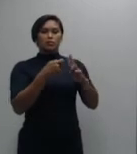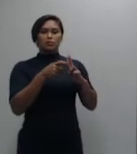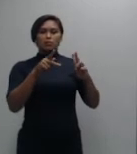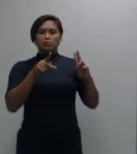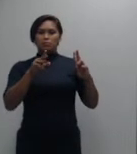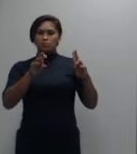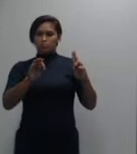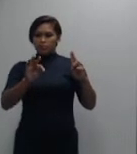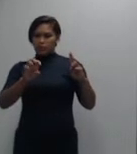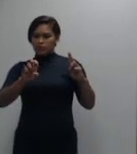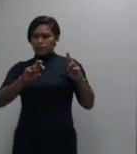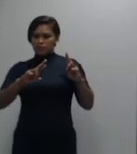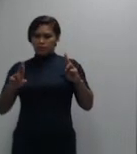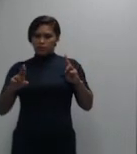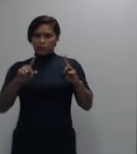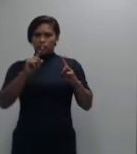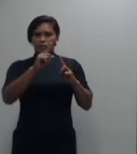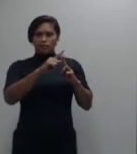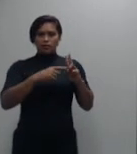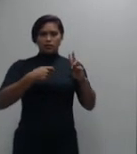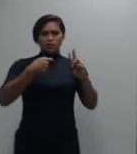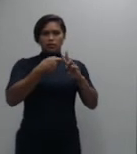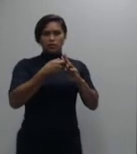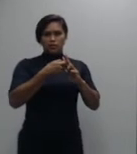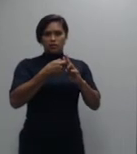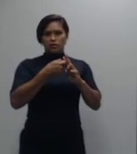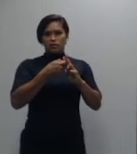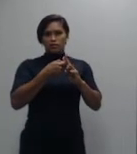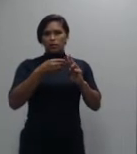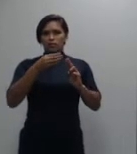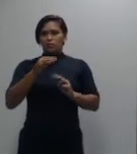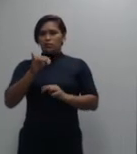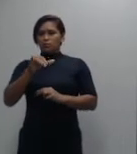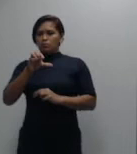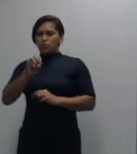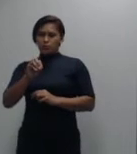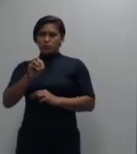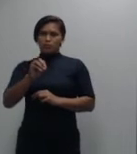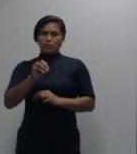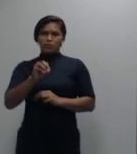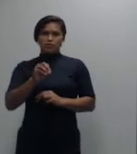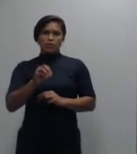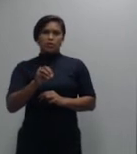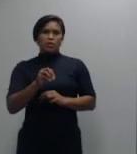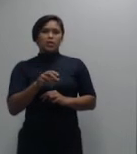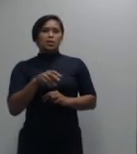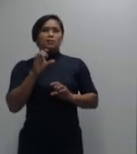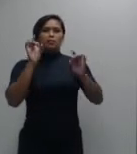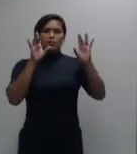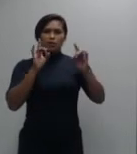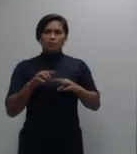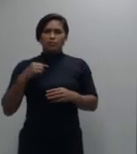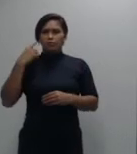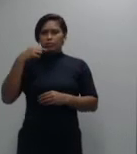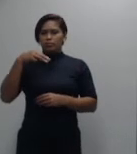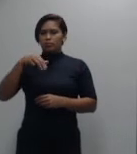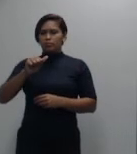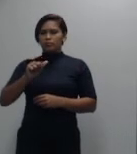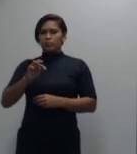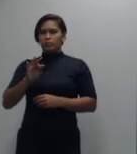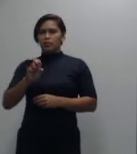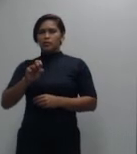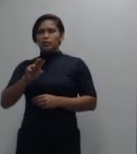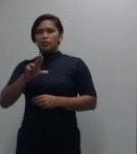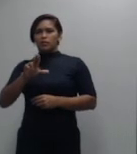crônica EA querido que bom viu consulte preferência Dr Matheus de Souza